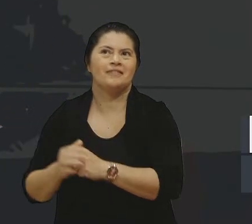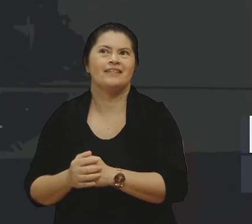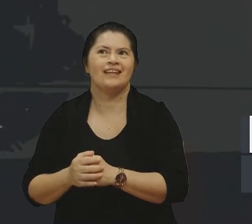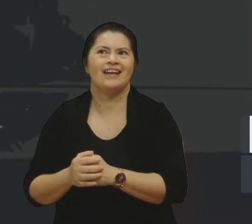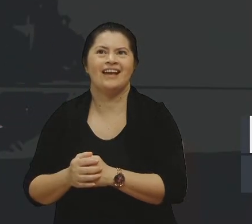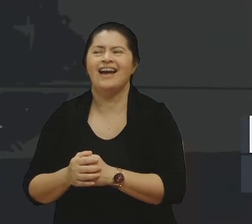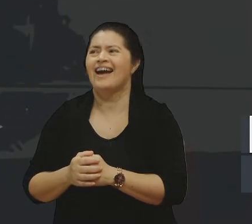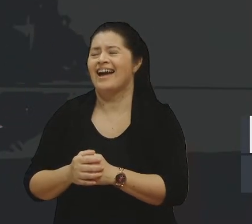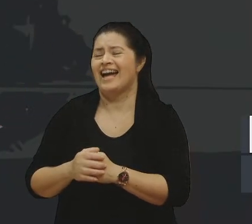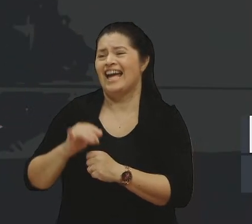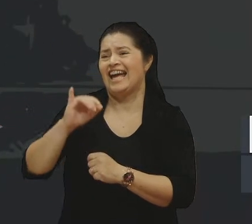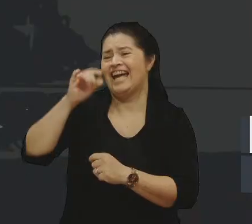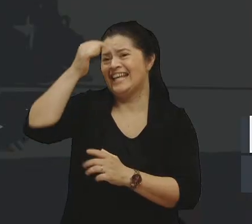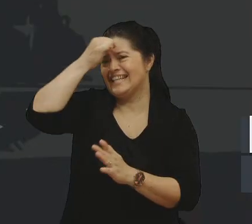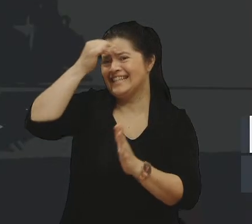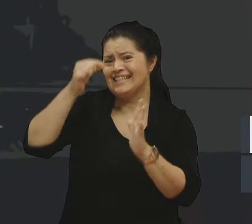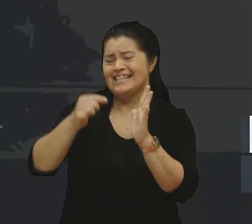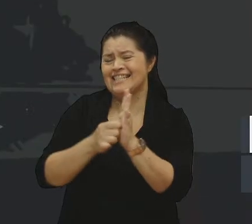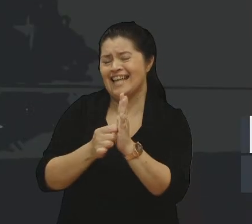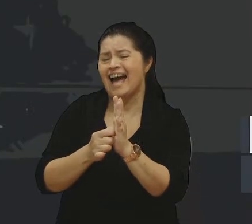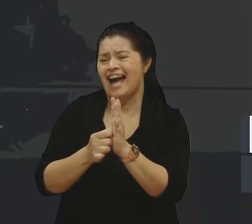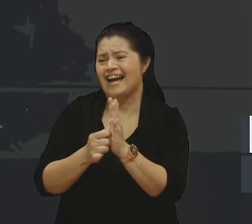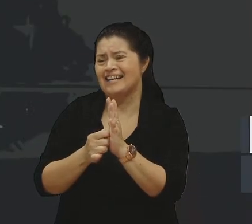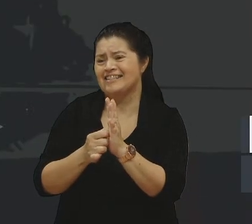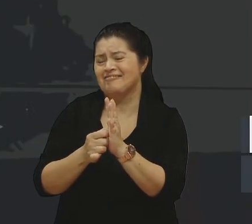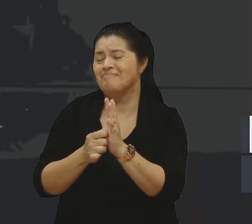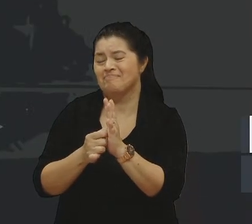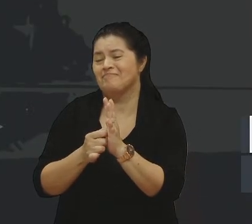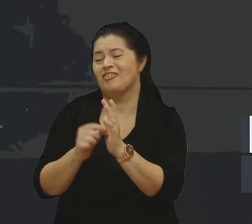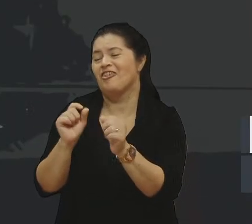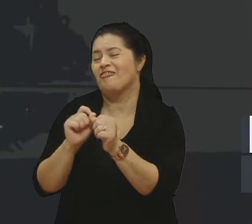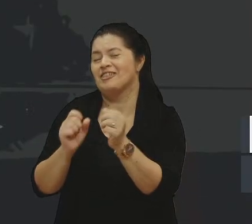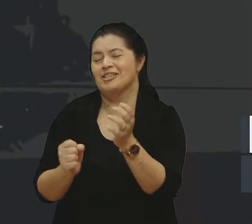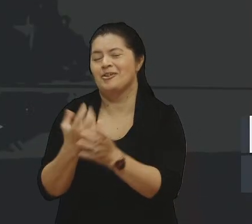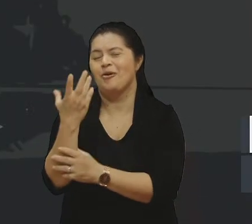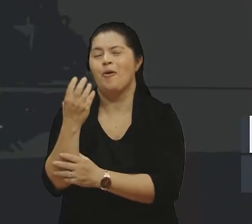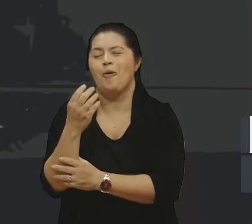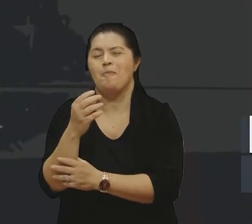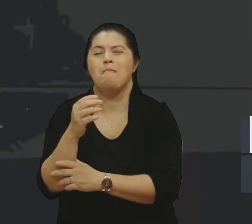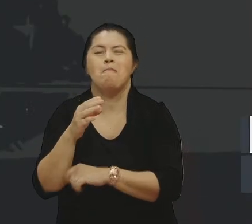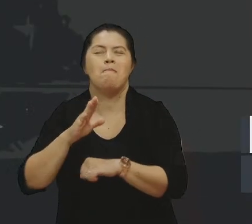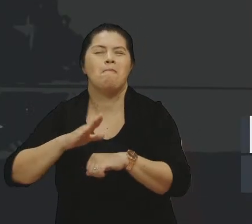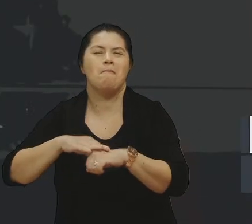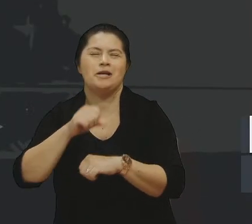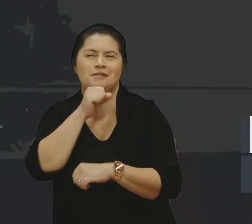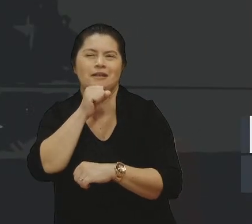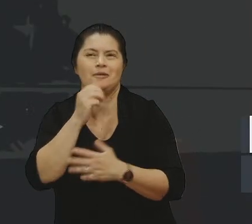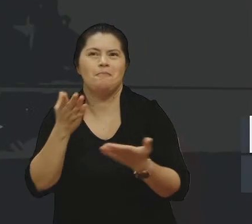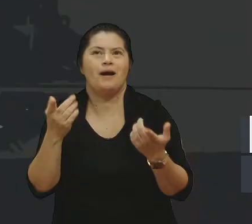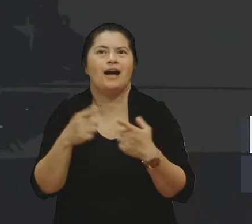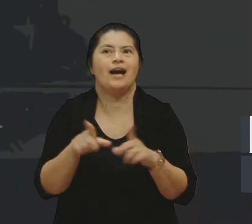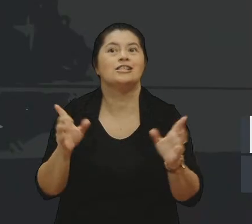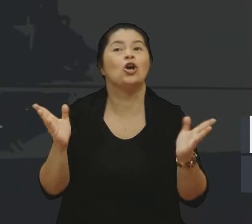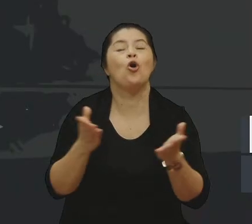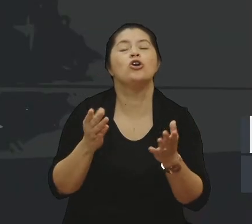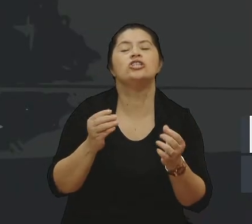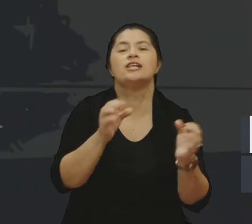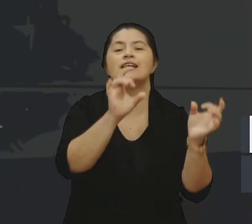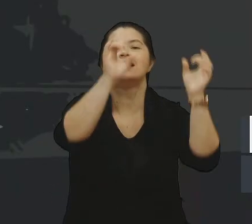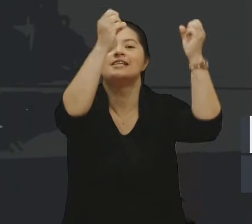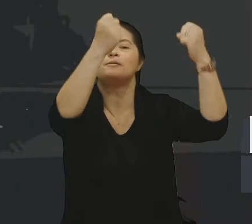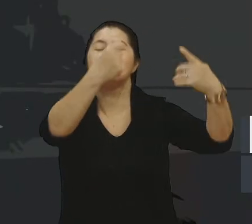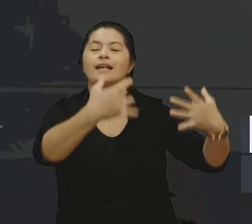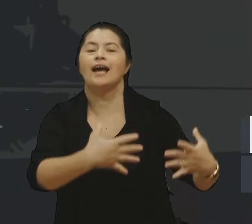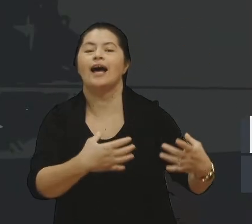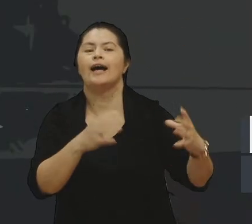jovem, porque senão o pessoal não vai entender, né? Mas a trajetória do Alex, gente, falar da Tudo em Grãos hoje, ela parece muito fácil, mas